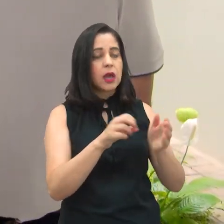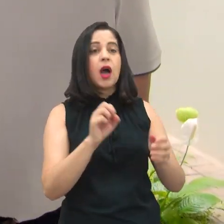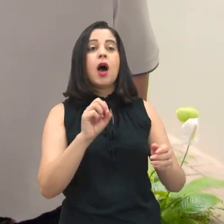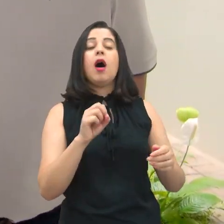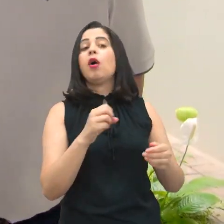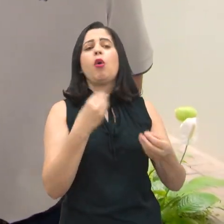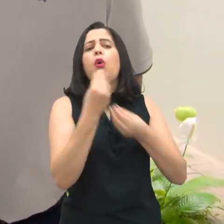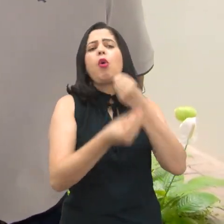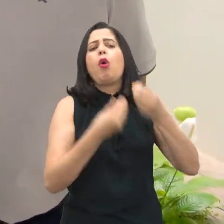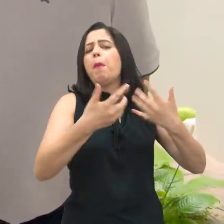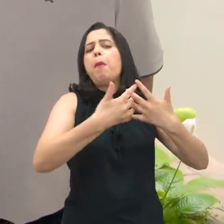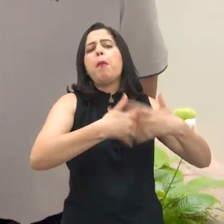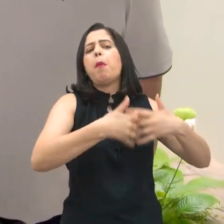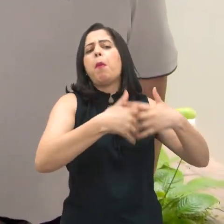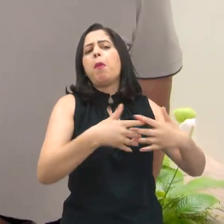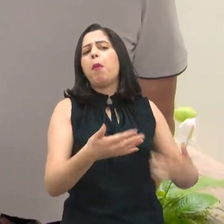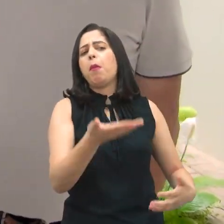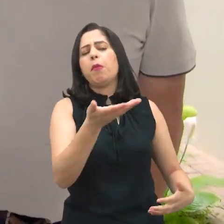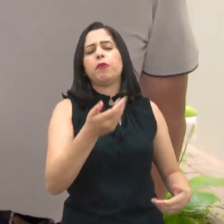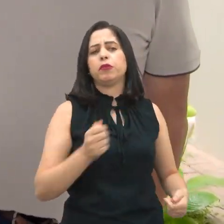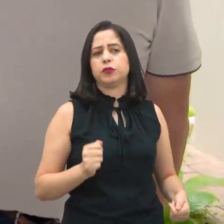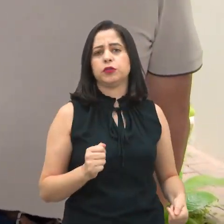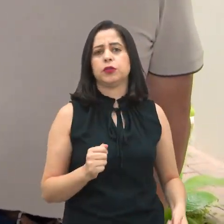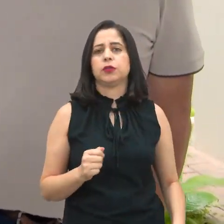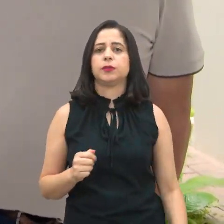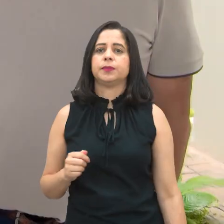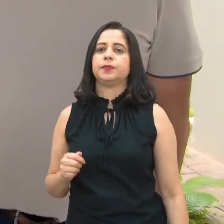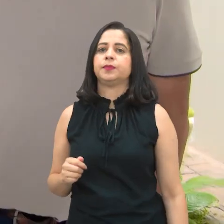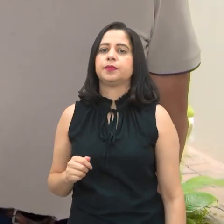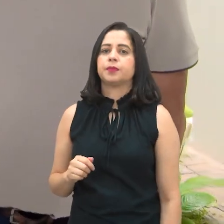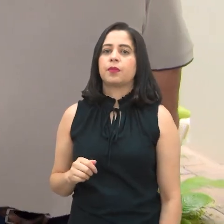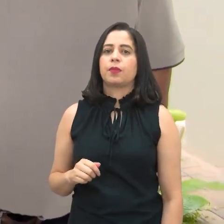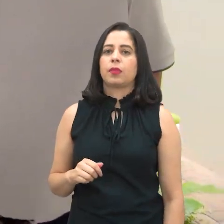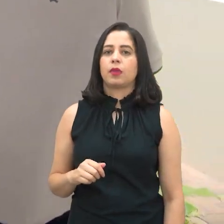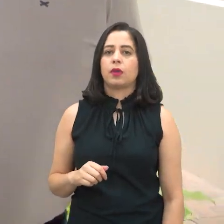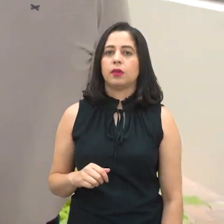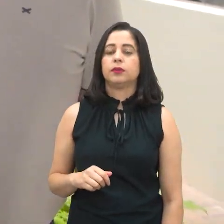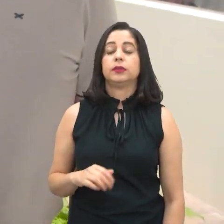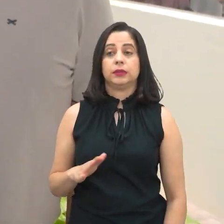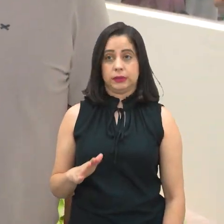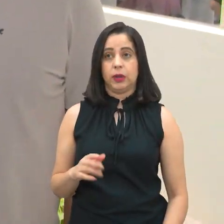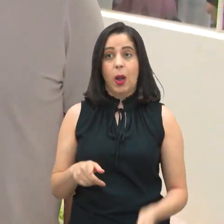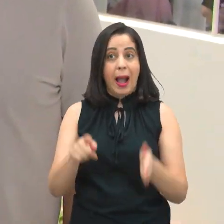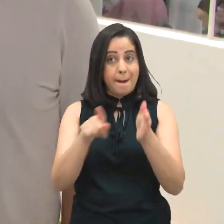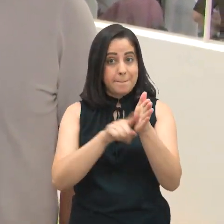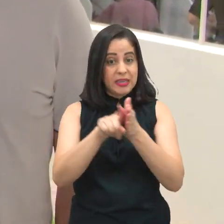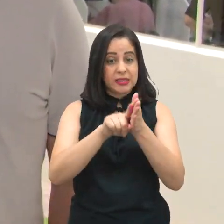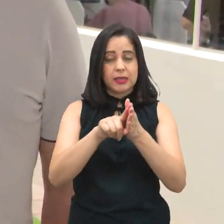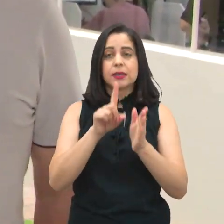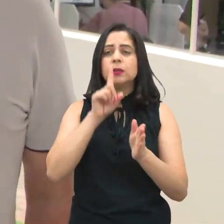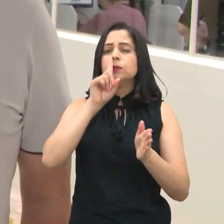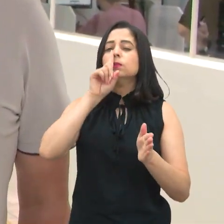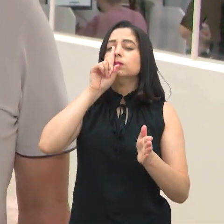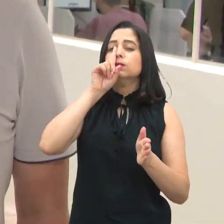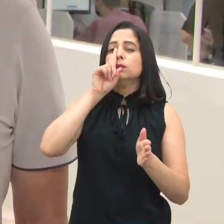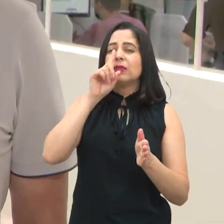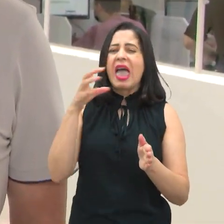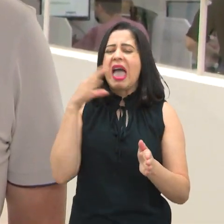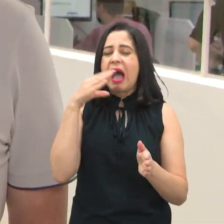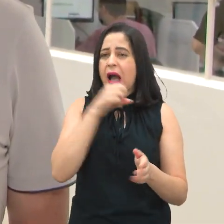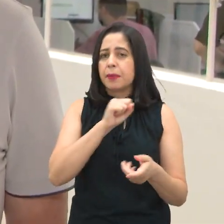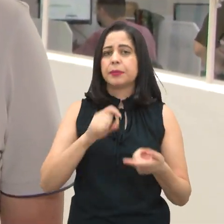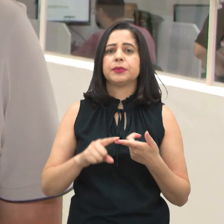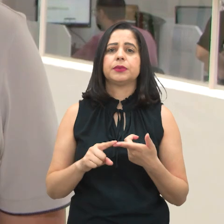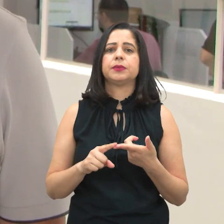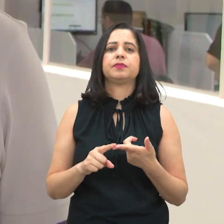de um acompanhamento? Como é que é realizado esses testes rápidos de maneira gratuita? O teste rápido, como ele diz, né, ele é